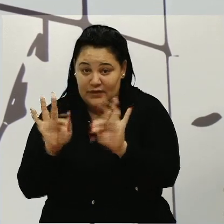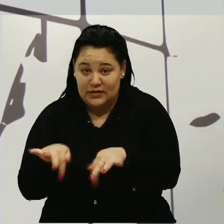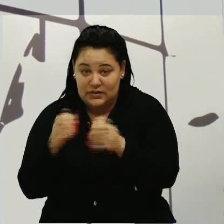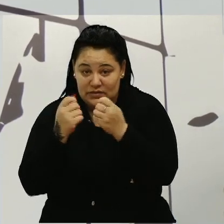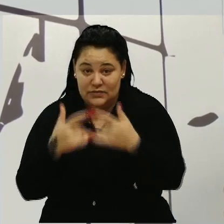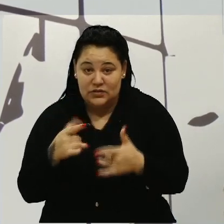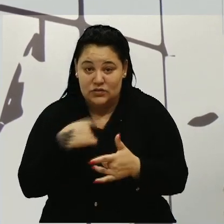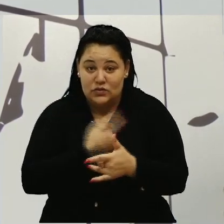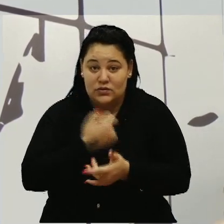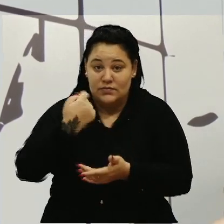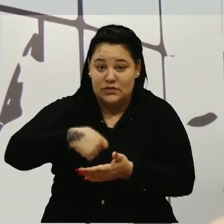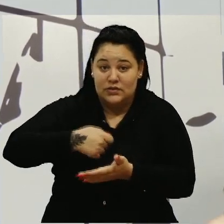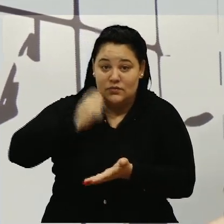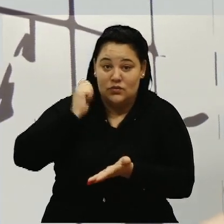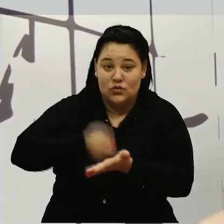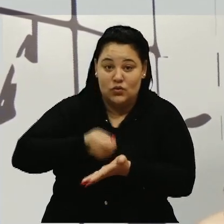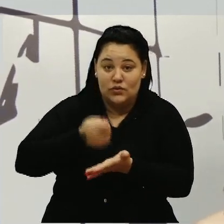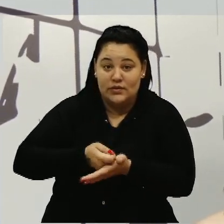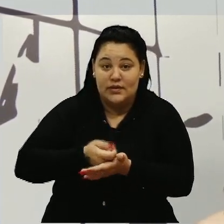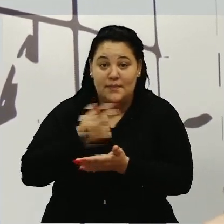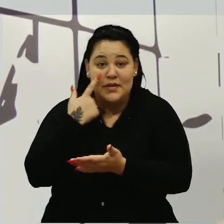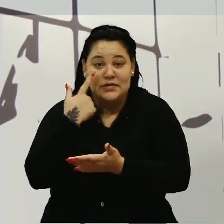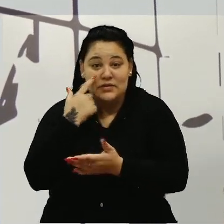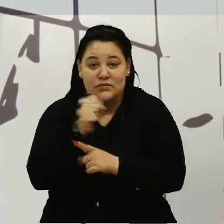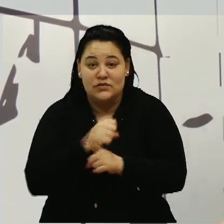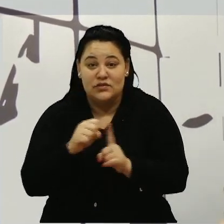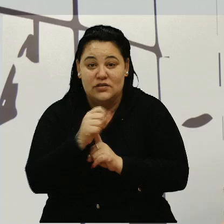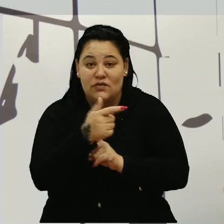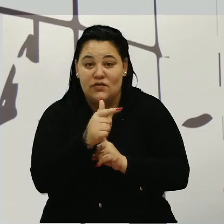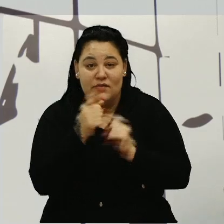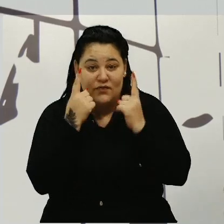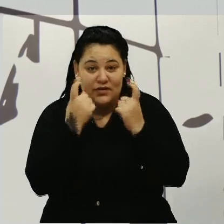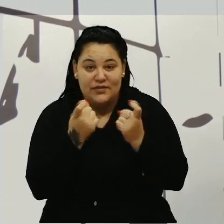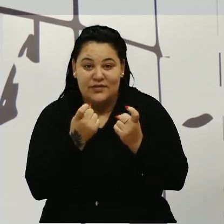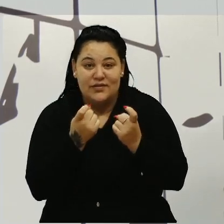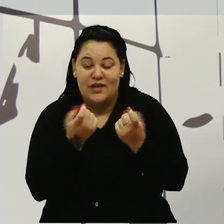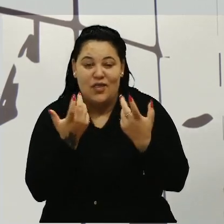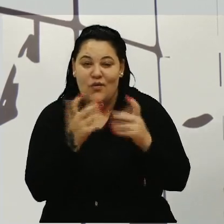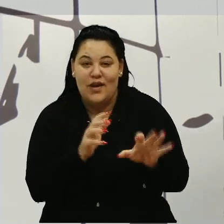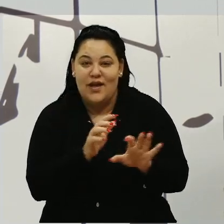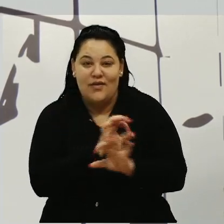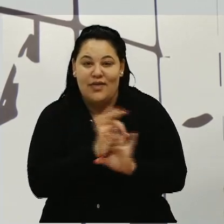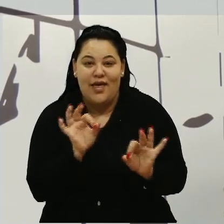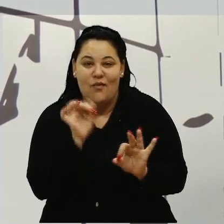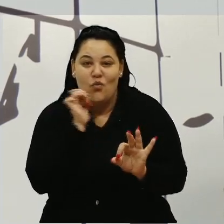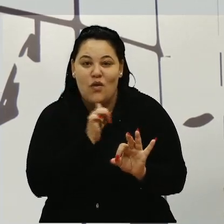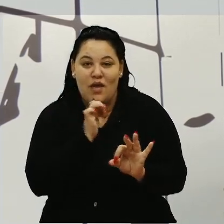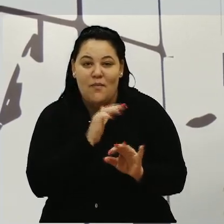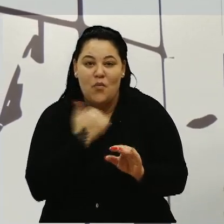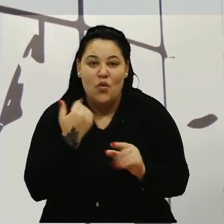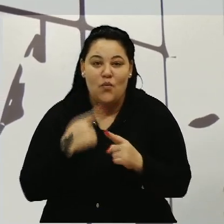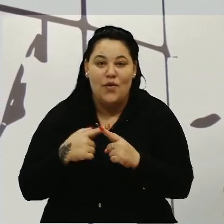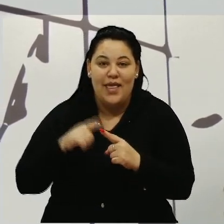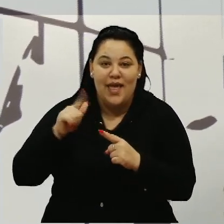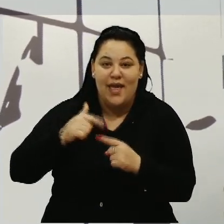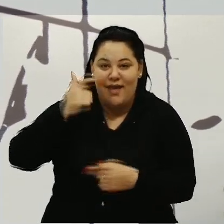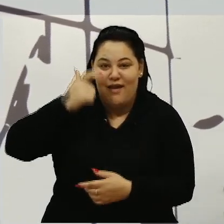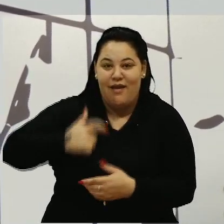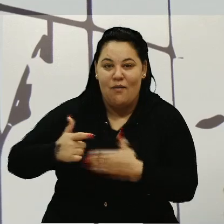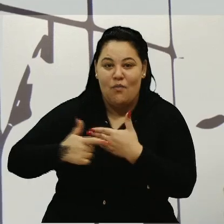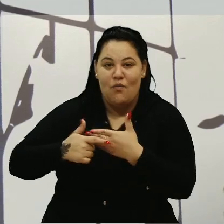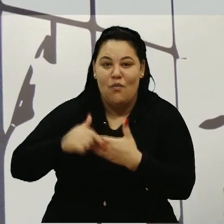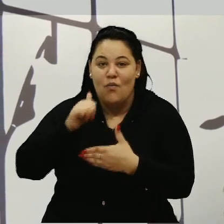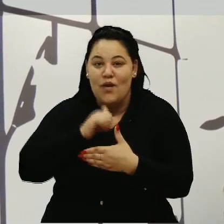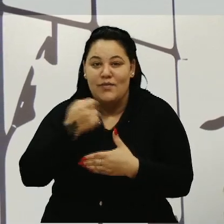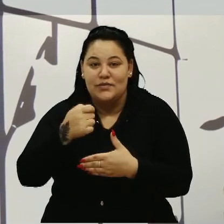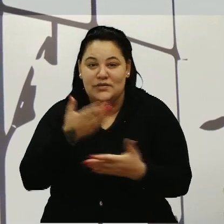lutar e pensar numa sociedade sem violência. Então, eu não quero que nenhuma mulher morra pelo fato de ser mulher, e, por isso, nós precisamos tratar de